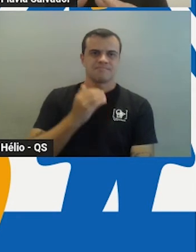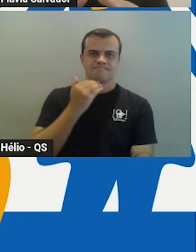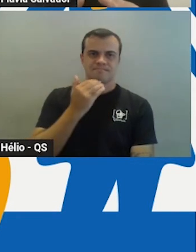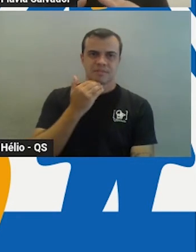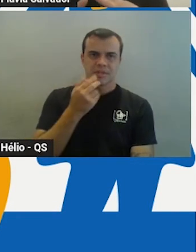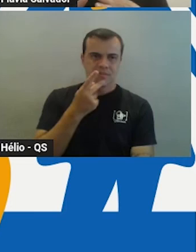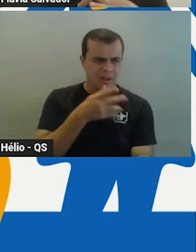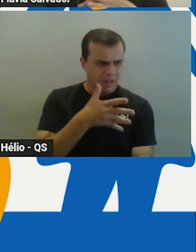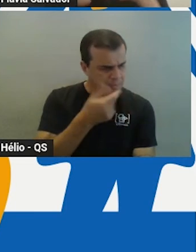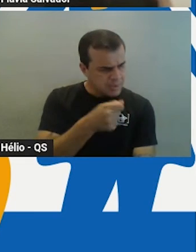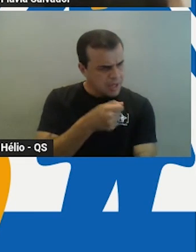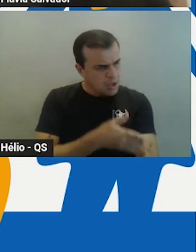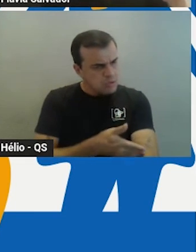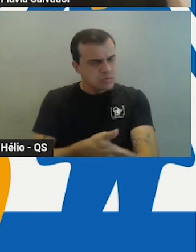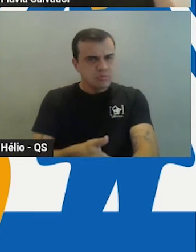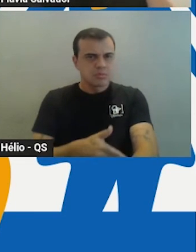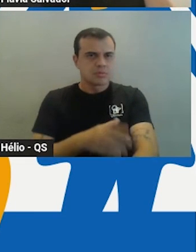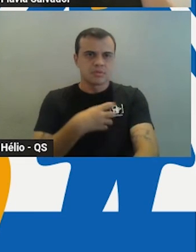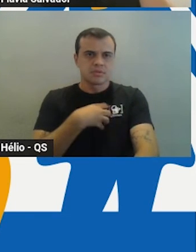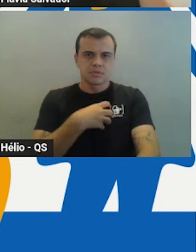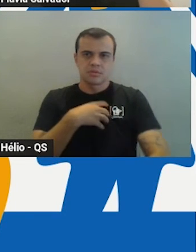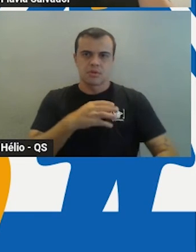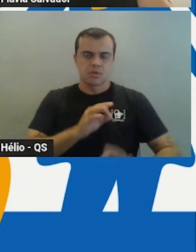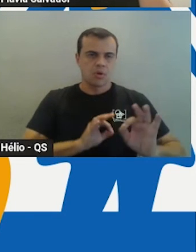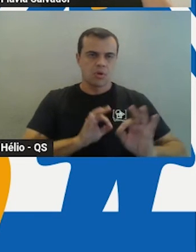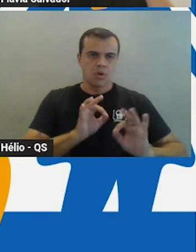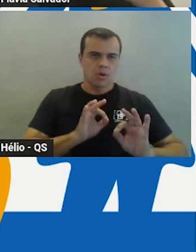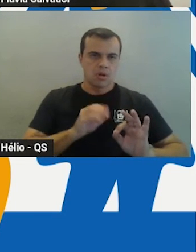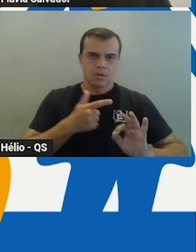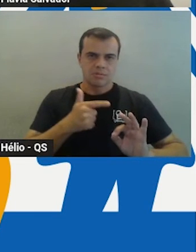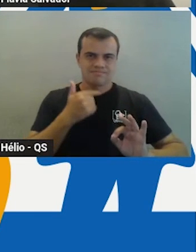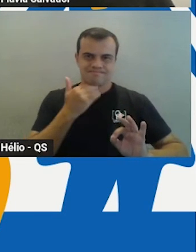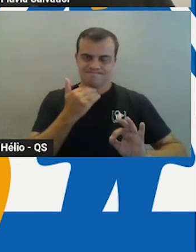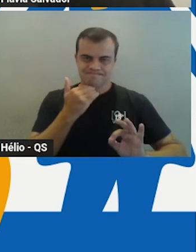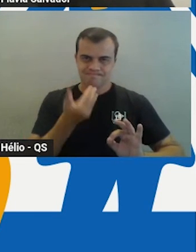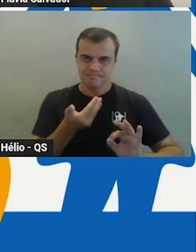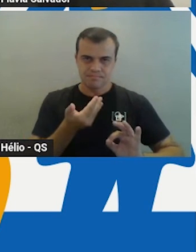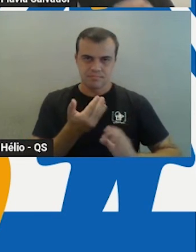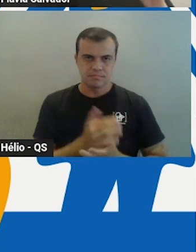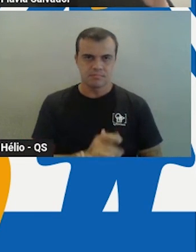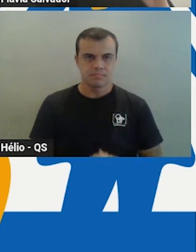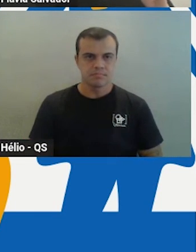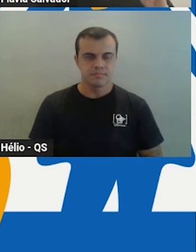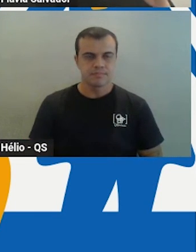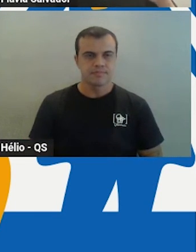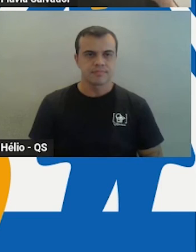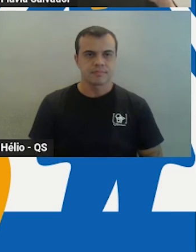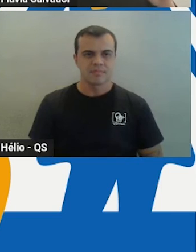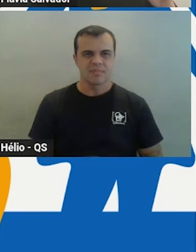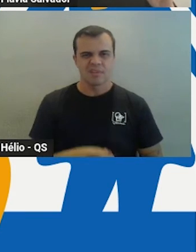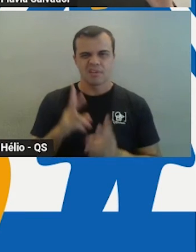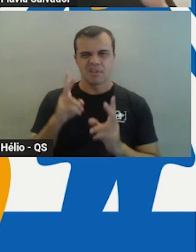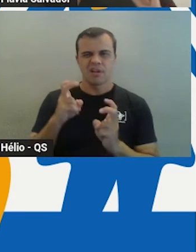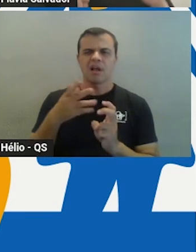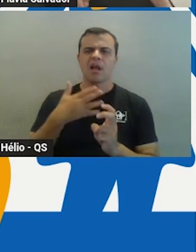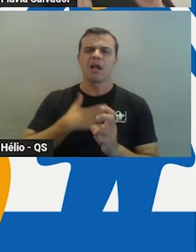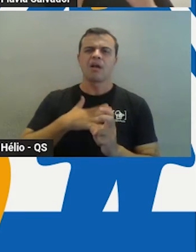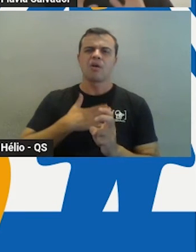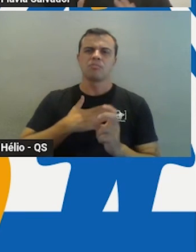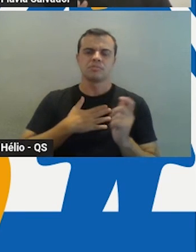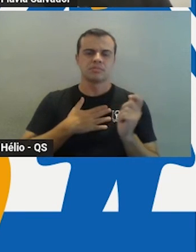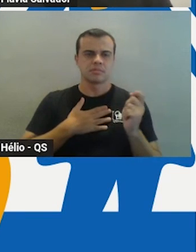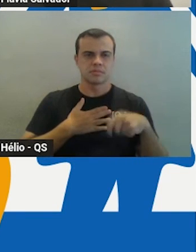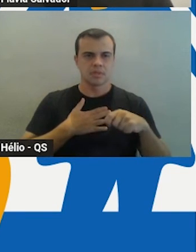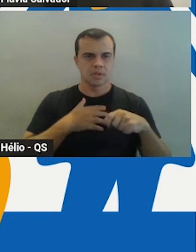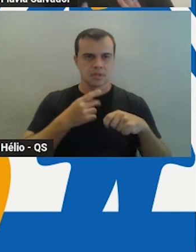querer que a pessoa se controle ou que não ligue, segure a onda para aquilo.